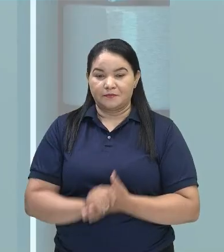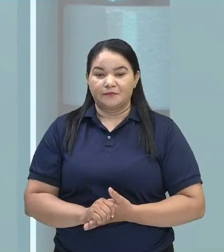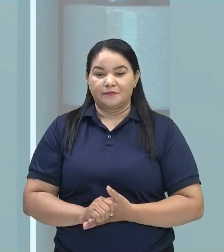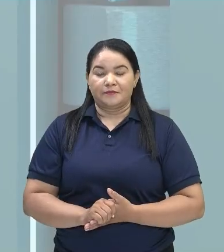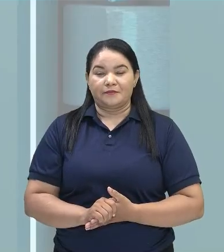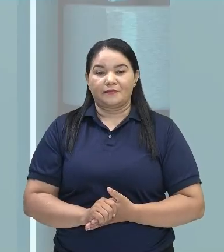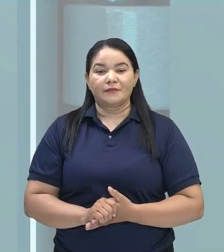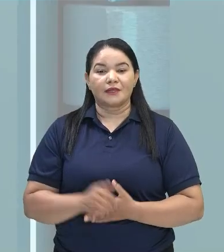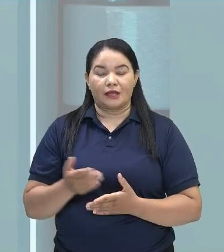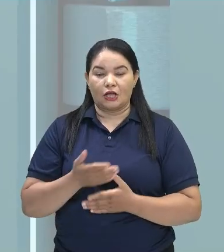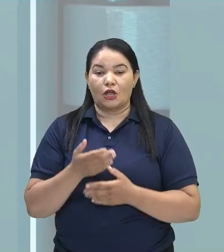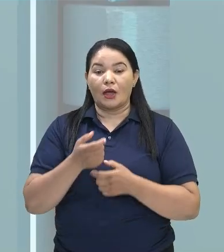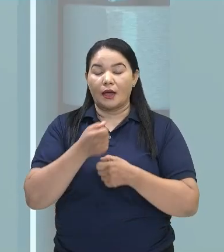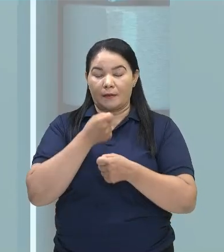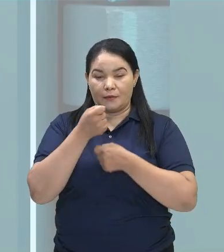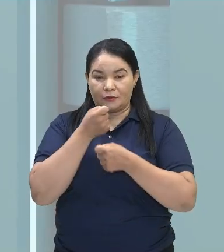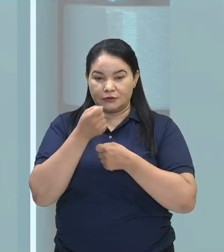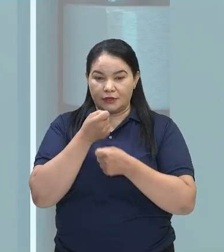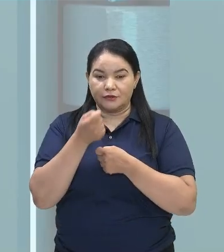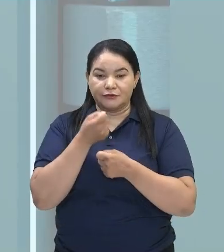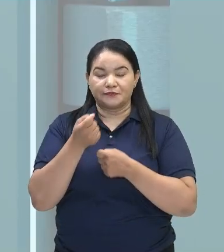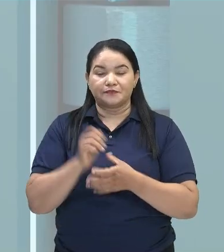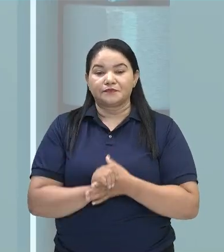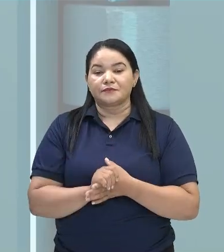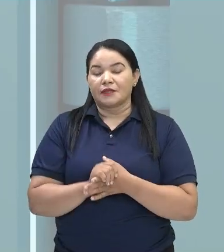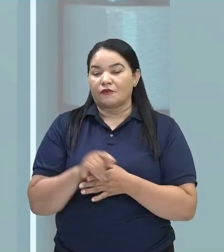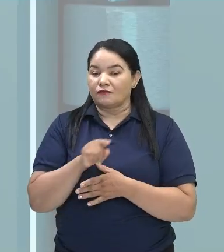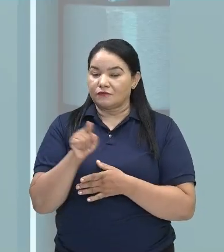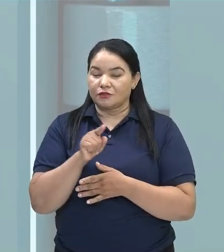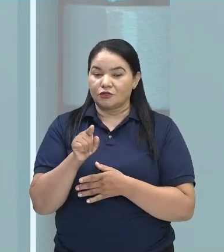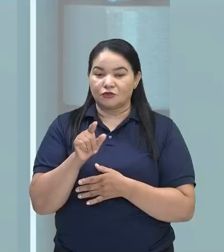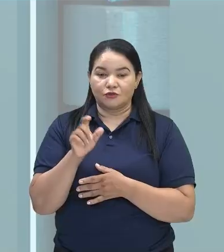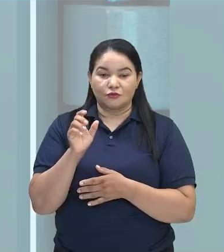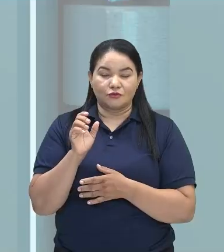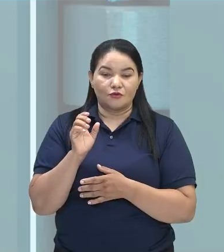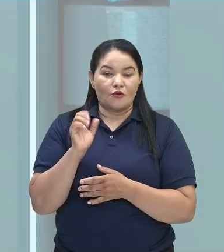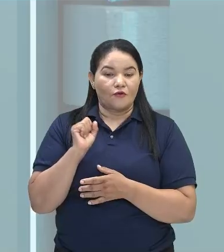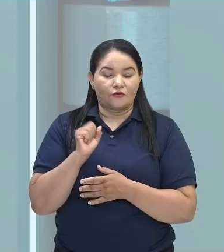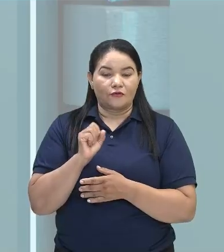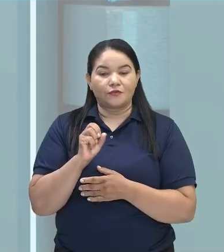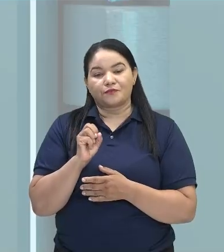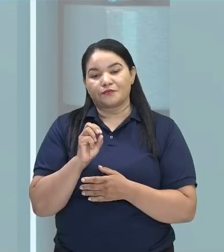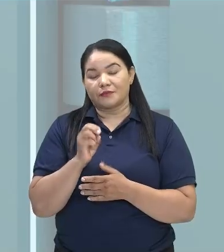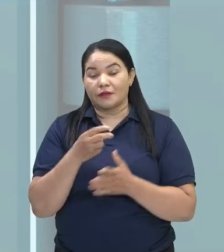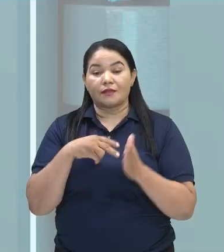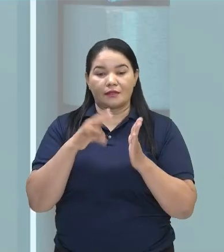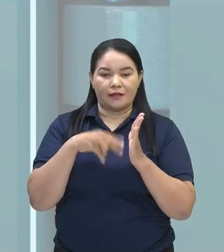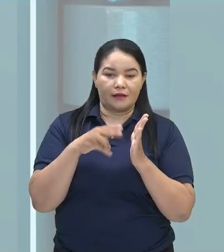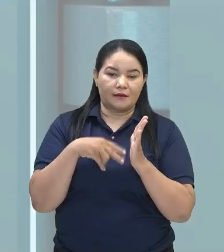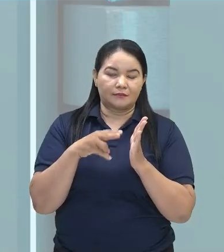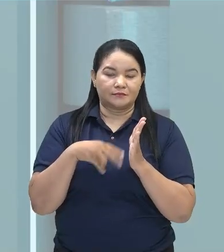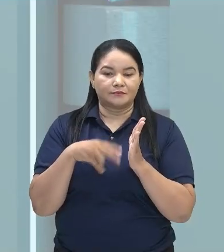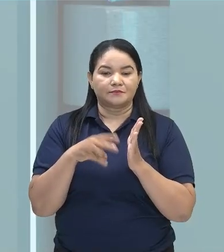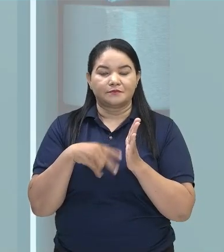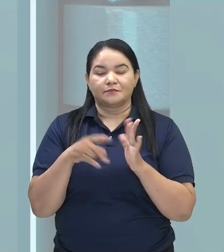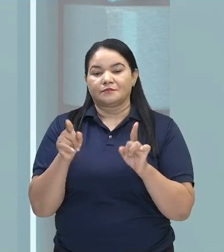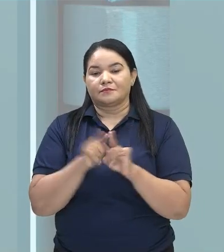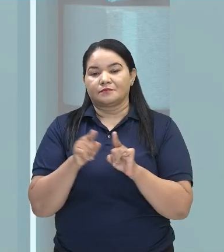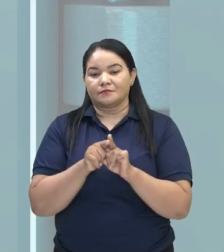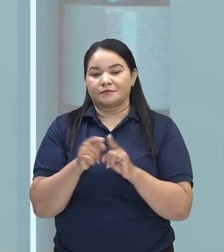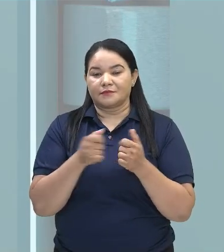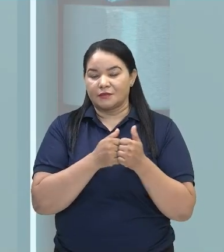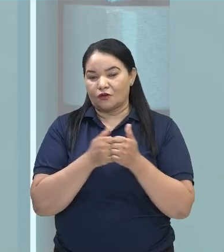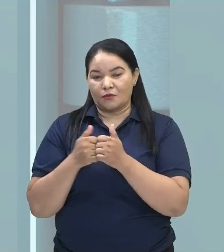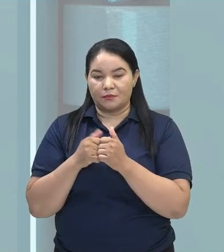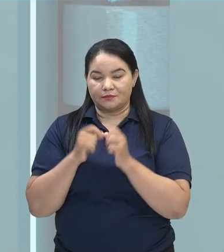uma reportagem, você vai ouvir aí, que é narrado, né, e também vai poder acompanhar a